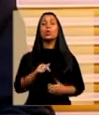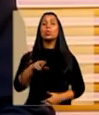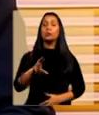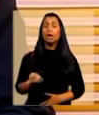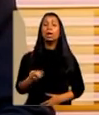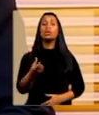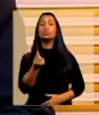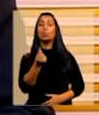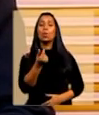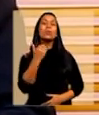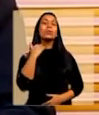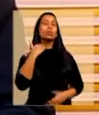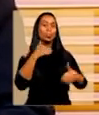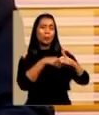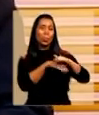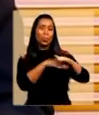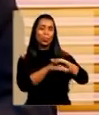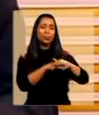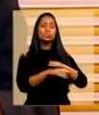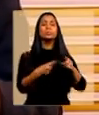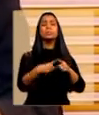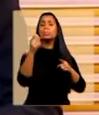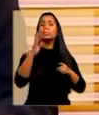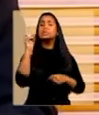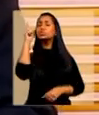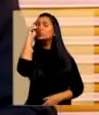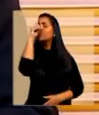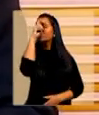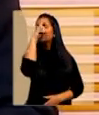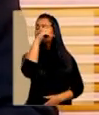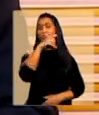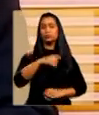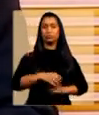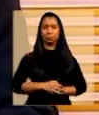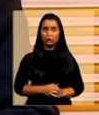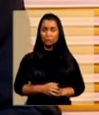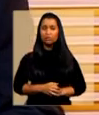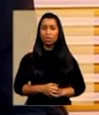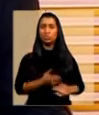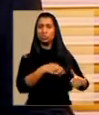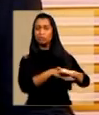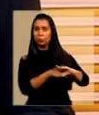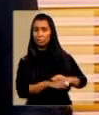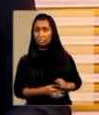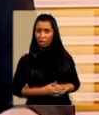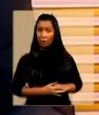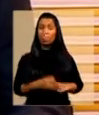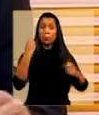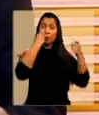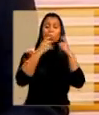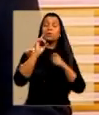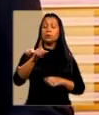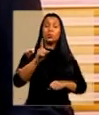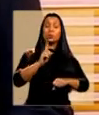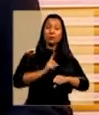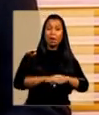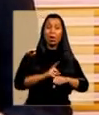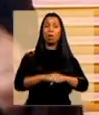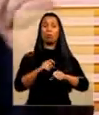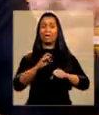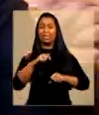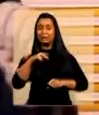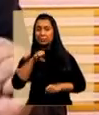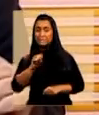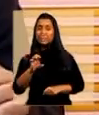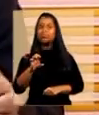Leonardo, a poupança. O brasileiro, por que tem tanta dificuldade de ser um poupador? É porque ele só se preocupa na hora de crise,